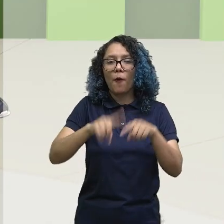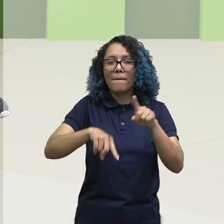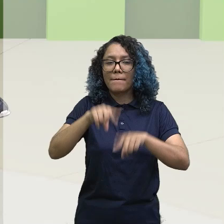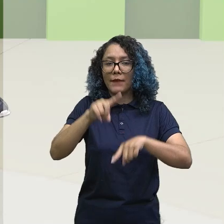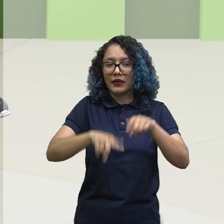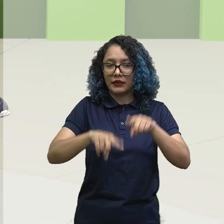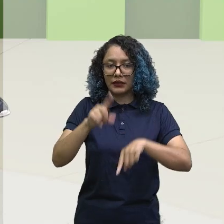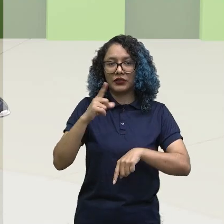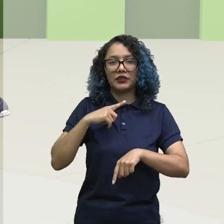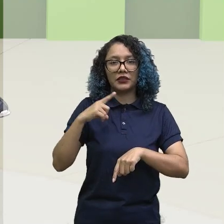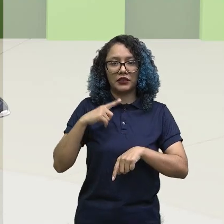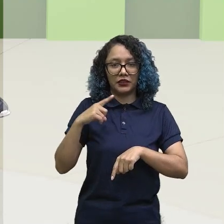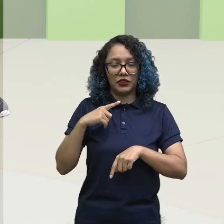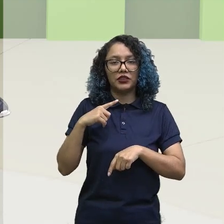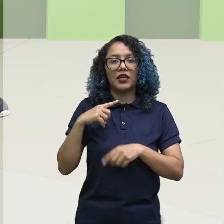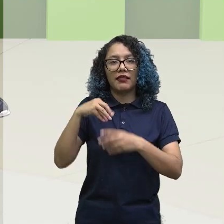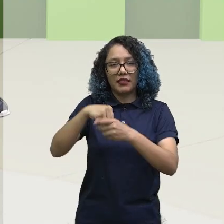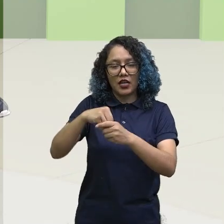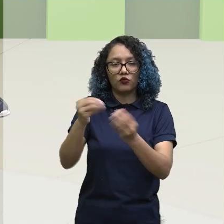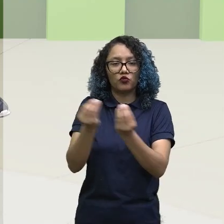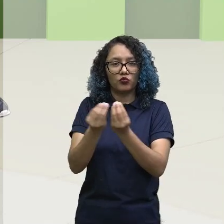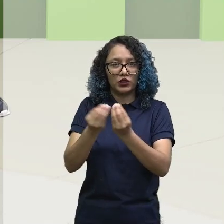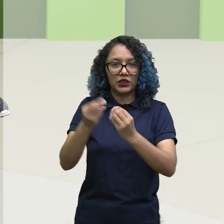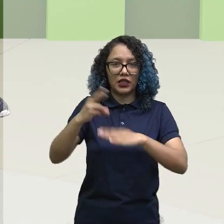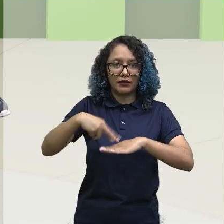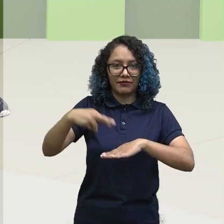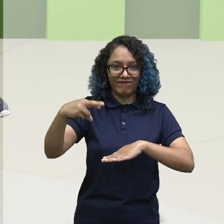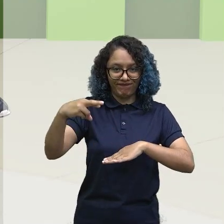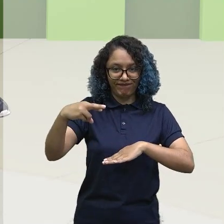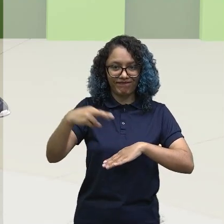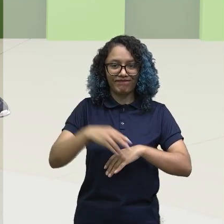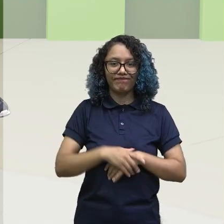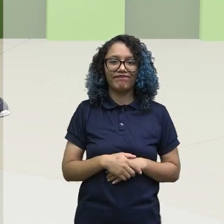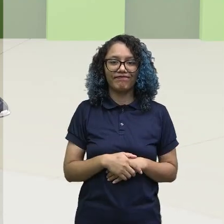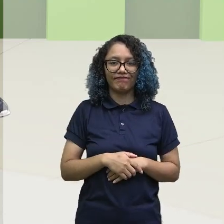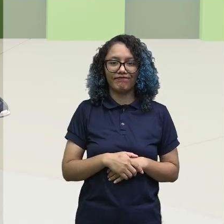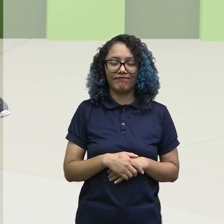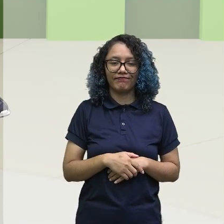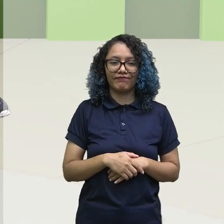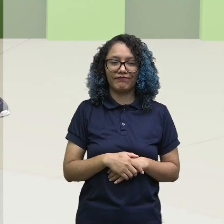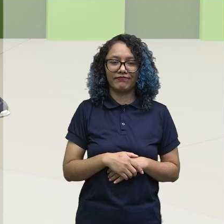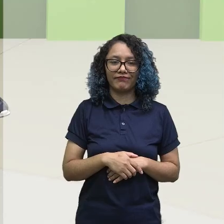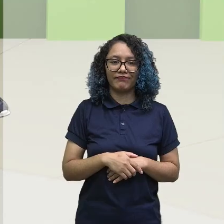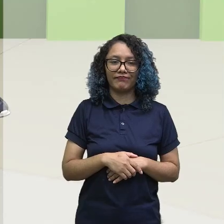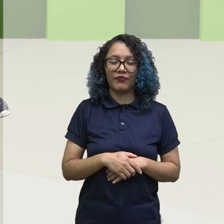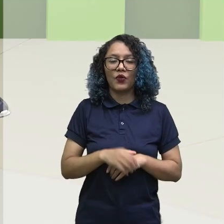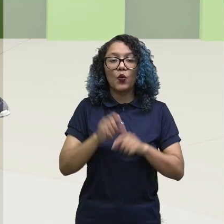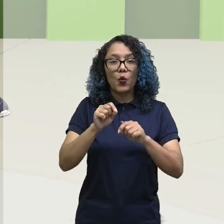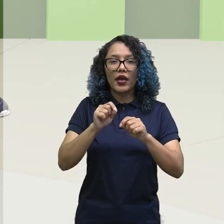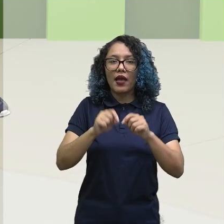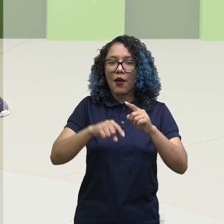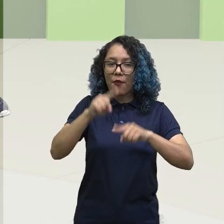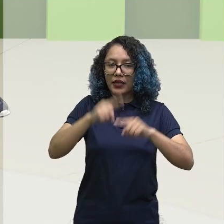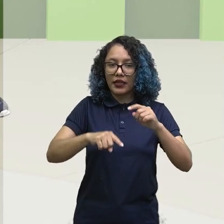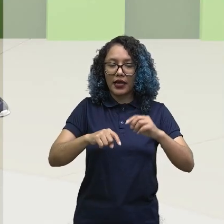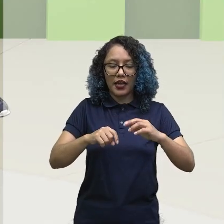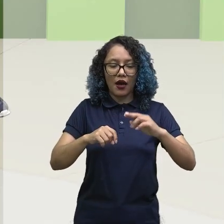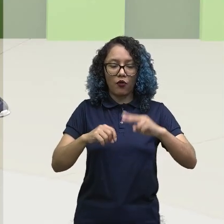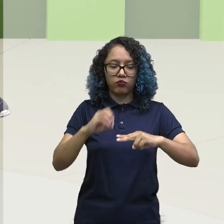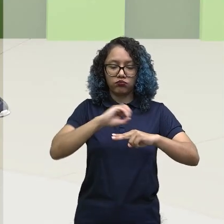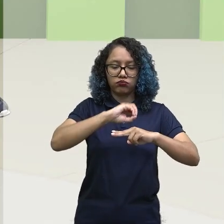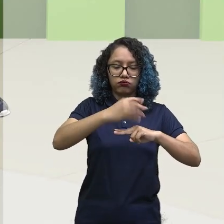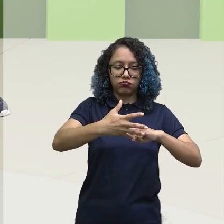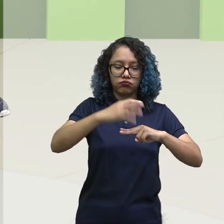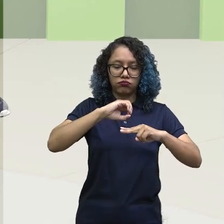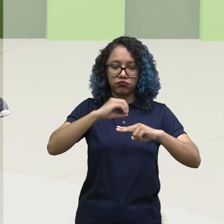equipamento que tinha ali compostos, tá, radioativos. Então, aqui no caso, era um aparelho de radioterapia. Ele foi